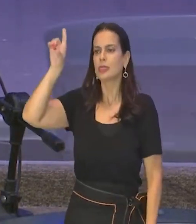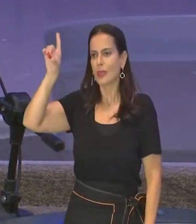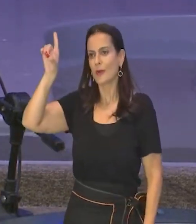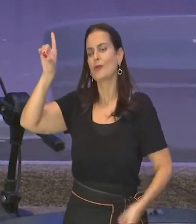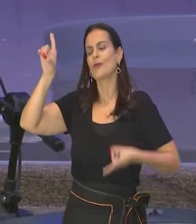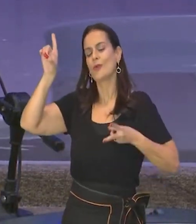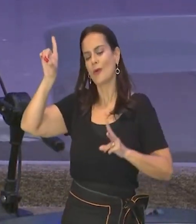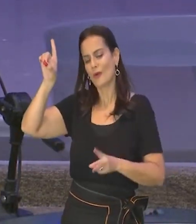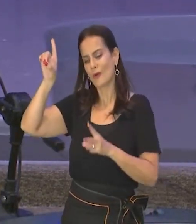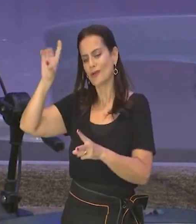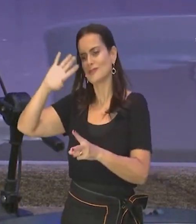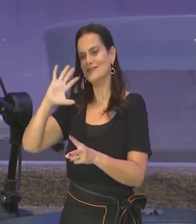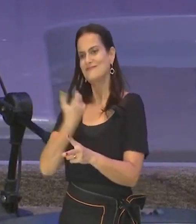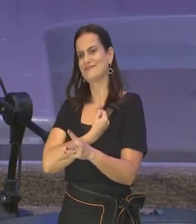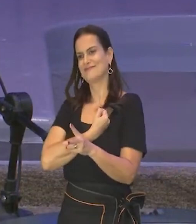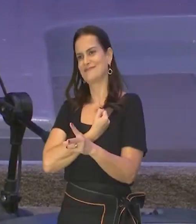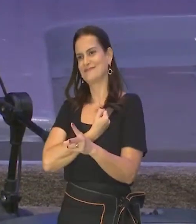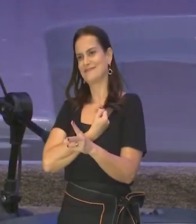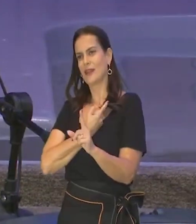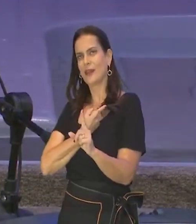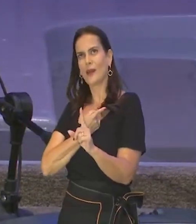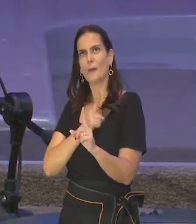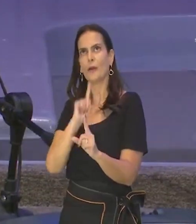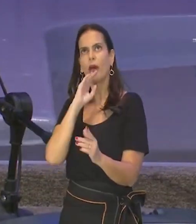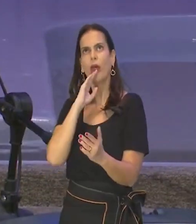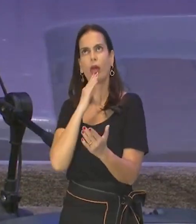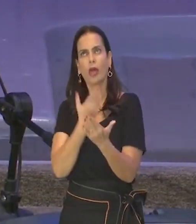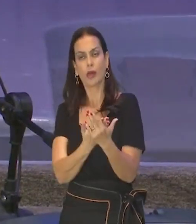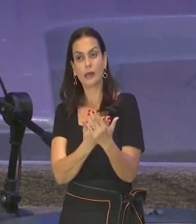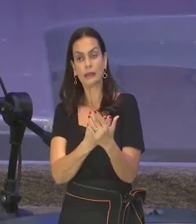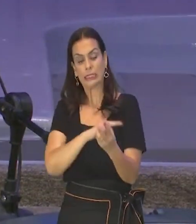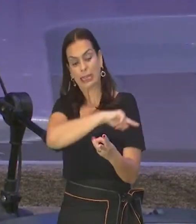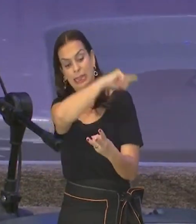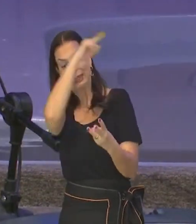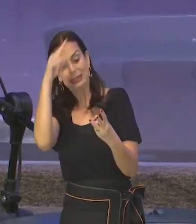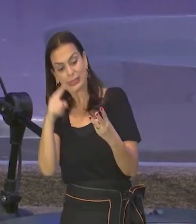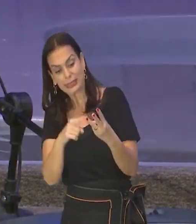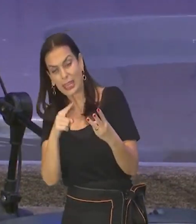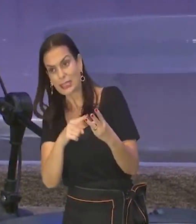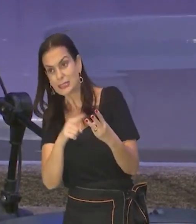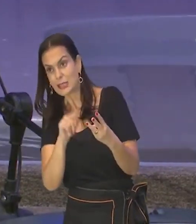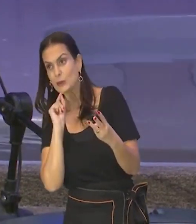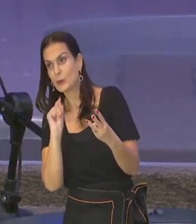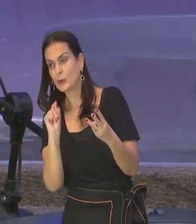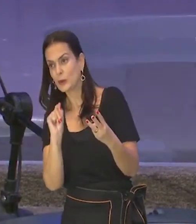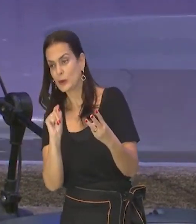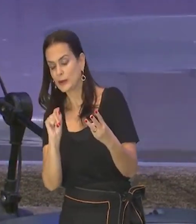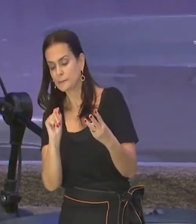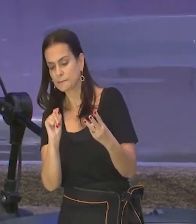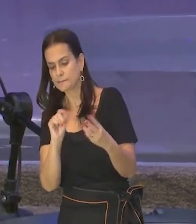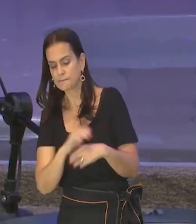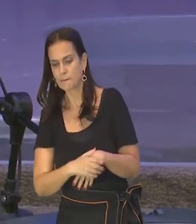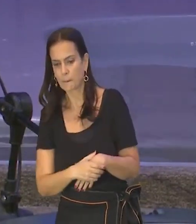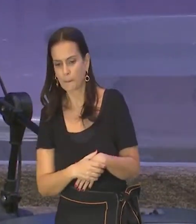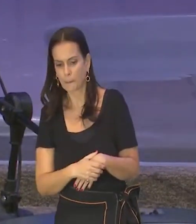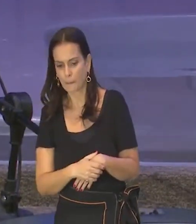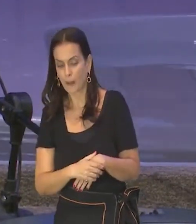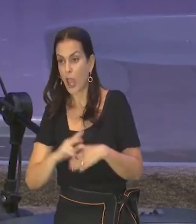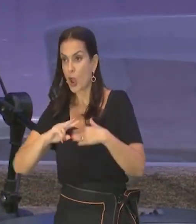salvando. Isso provocou admiração. Terceira coisa que eu quero destacar aqui nesse texto, a